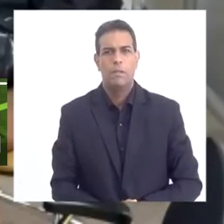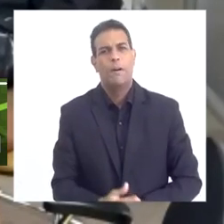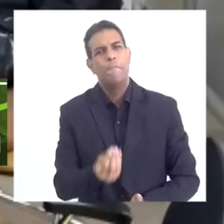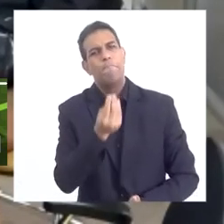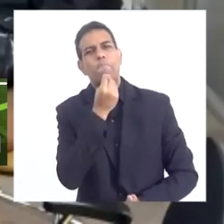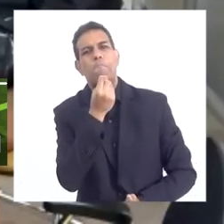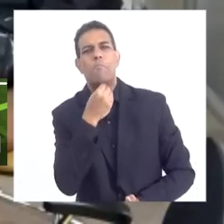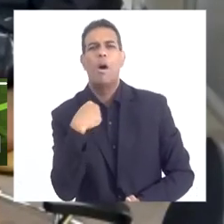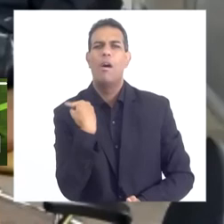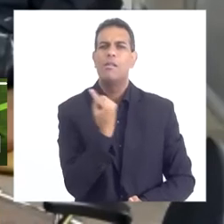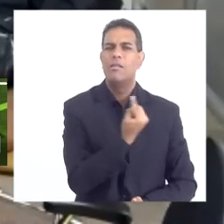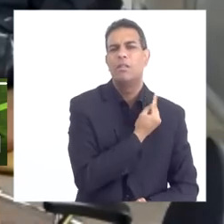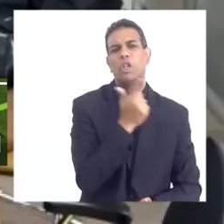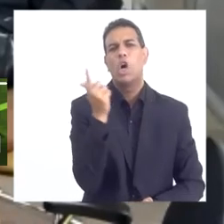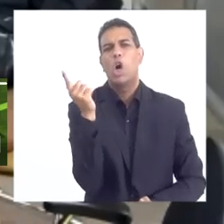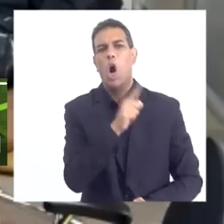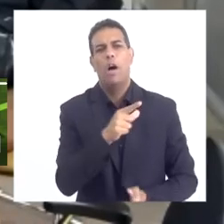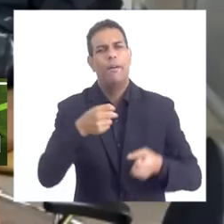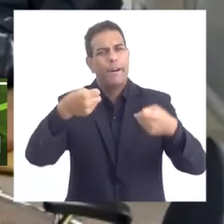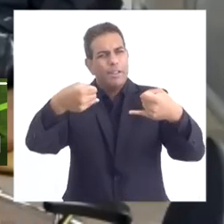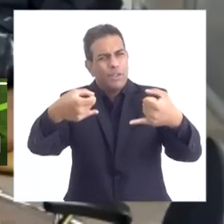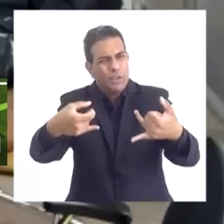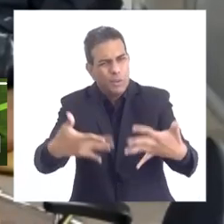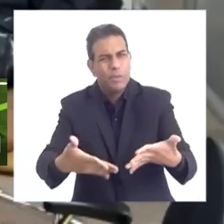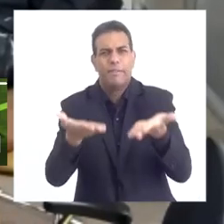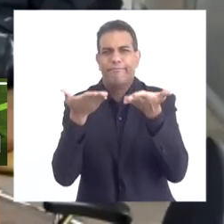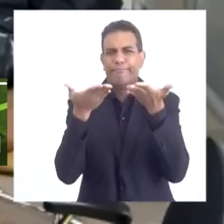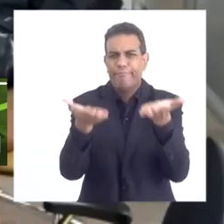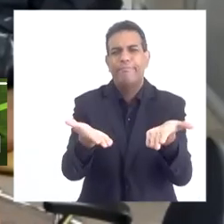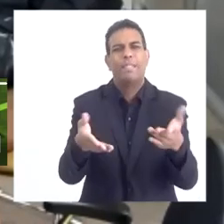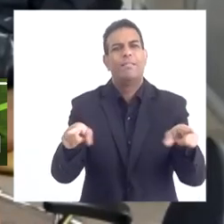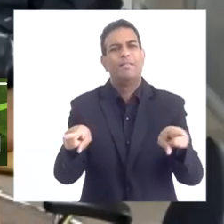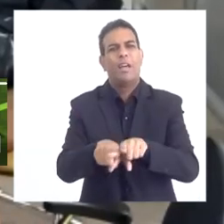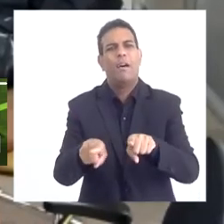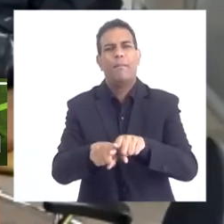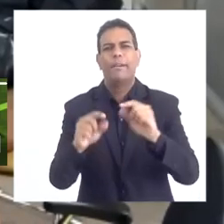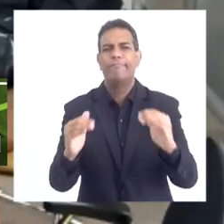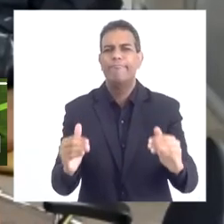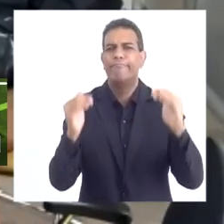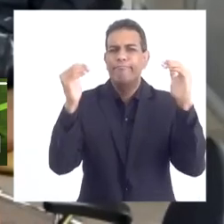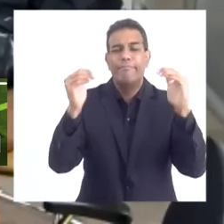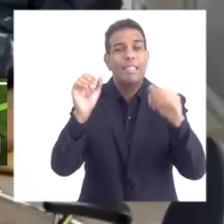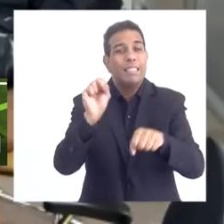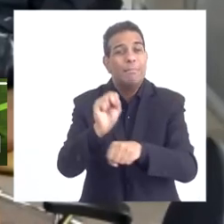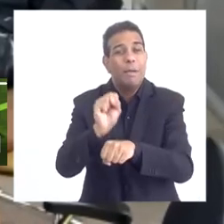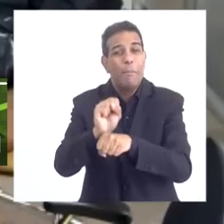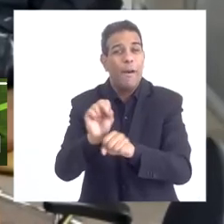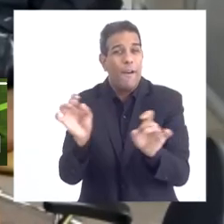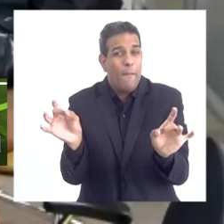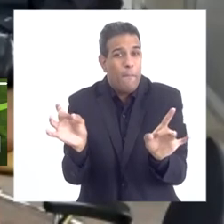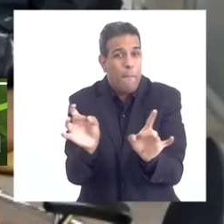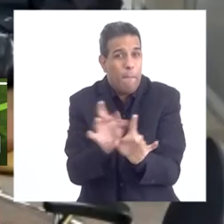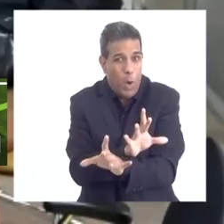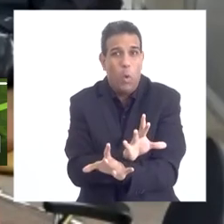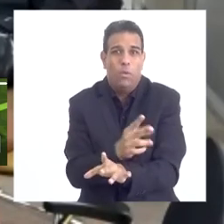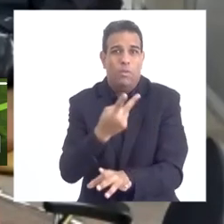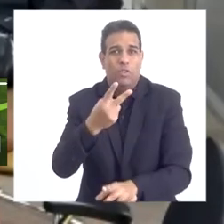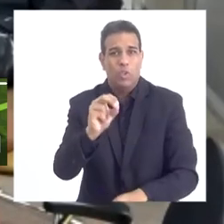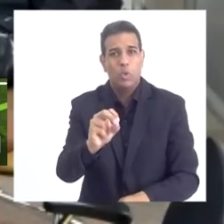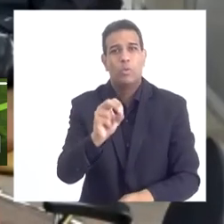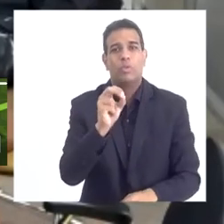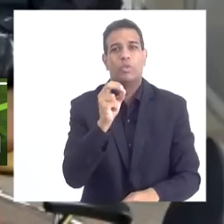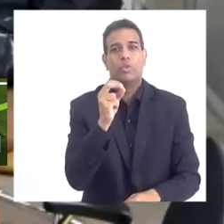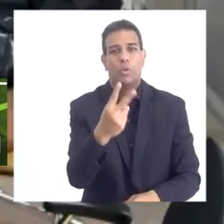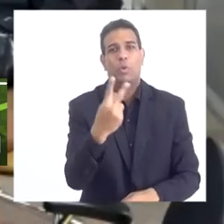Obviamente que a gente, como bem disse Vossa Excelência, a gente tem que esperar terminar o ano. A gente